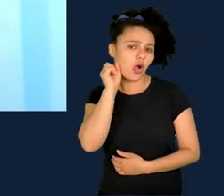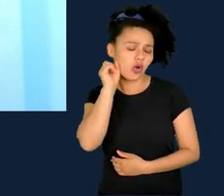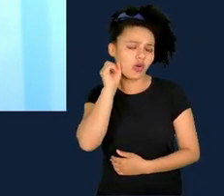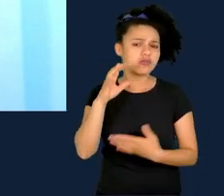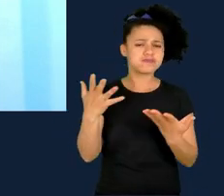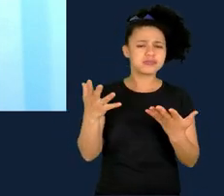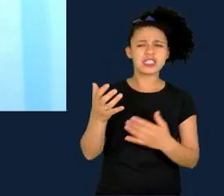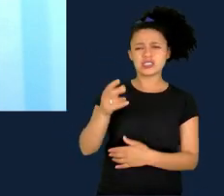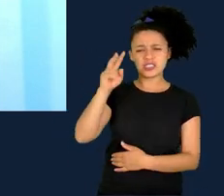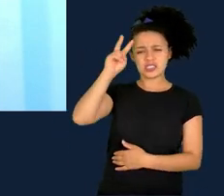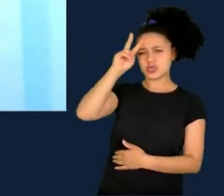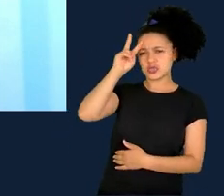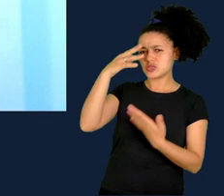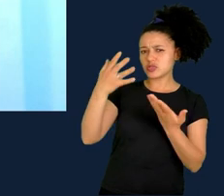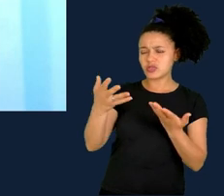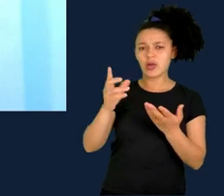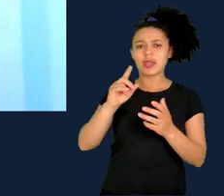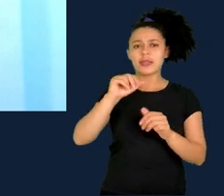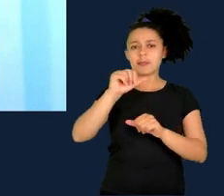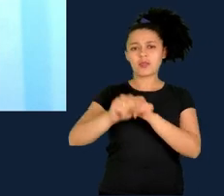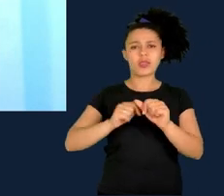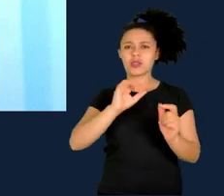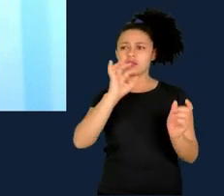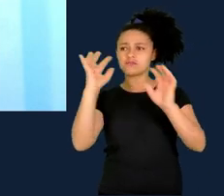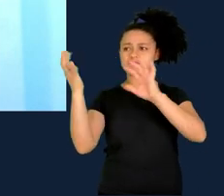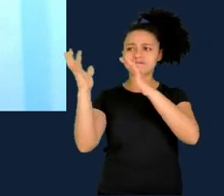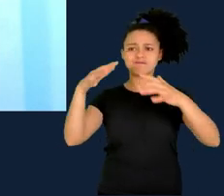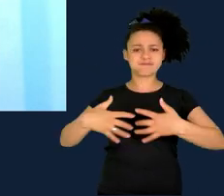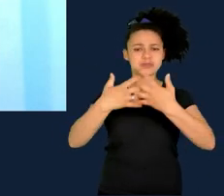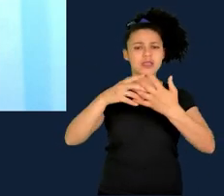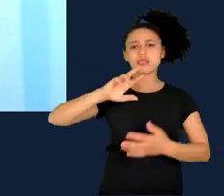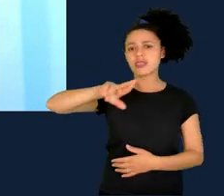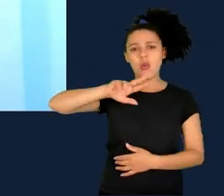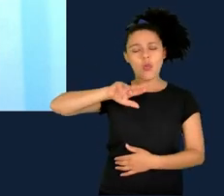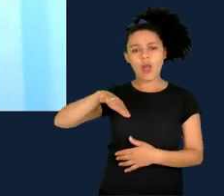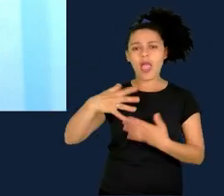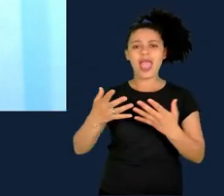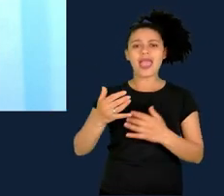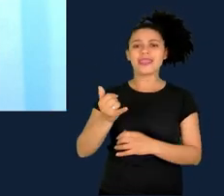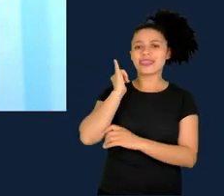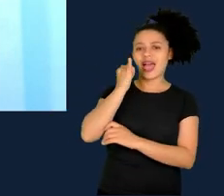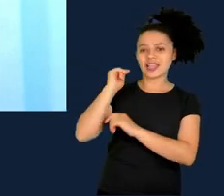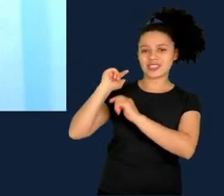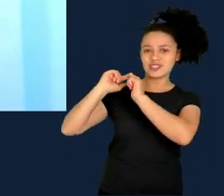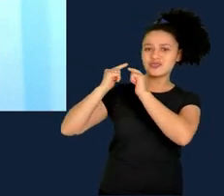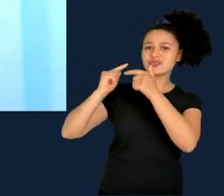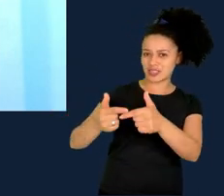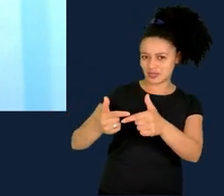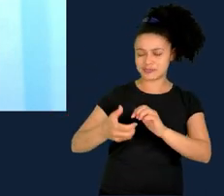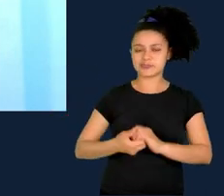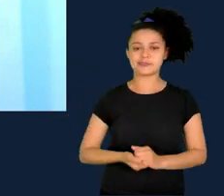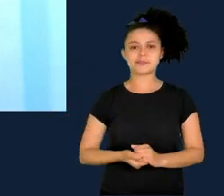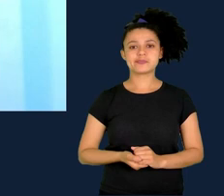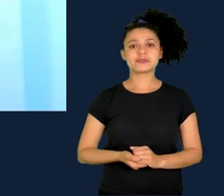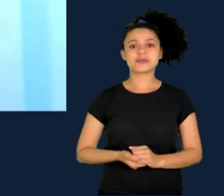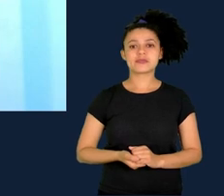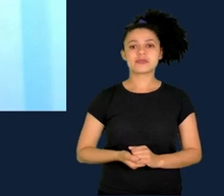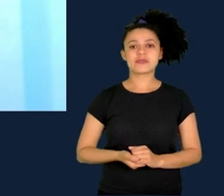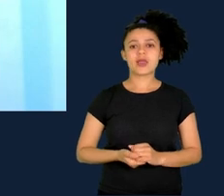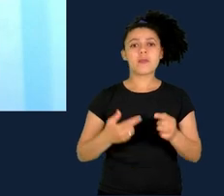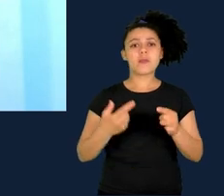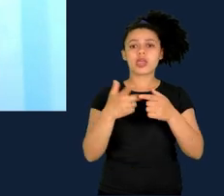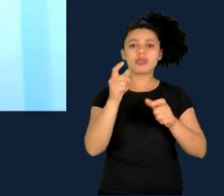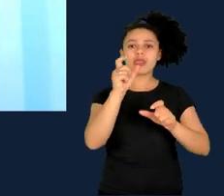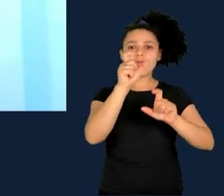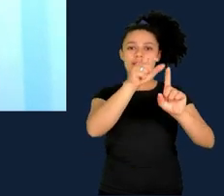é uma história que adere à narrativa tradicional, porque não tem os